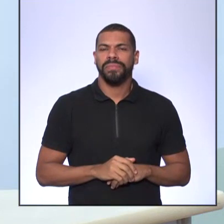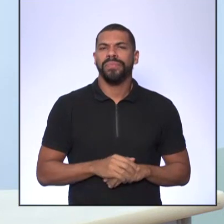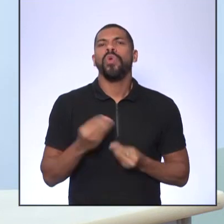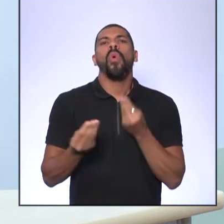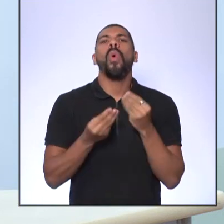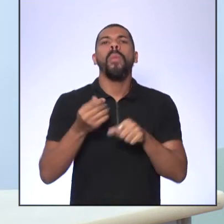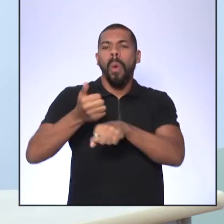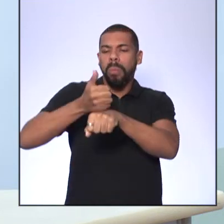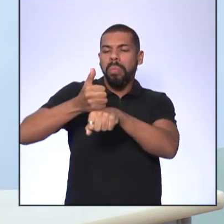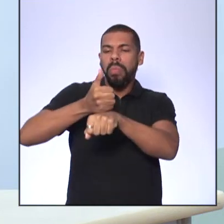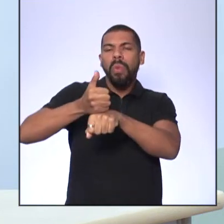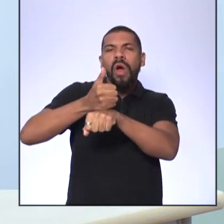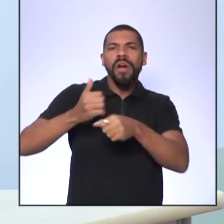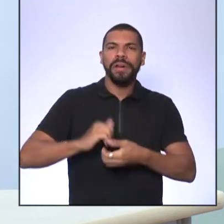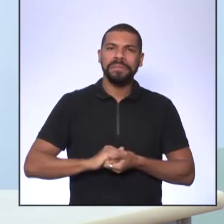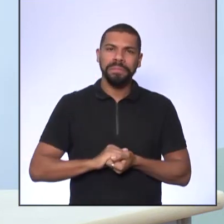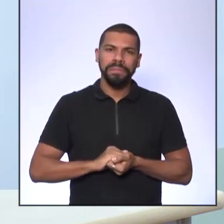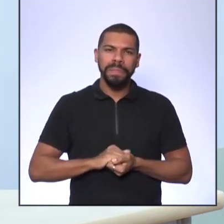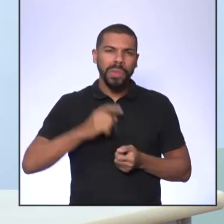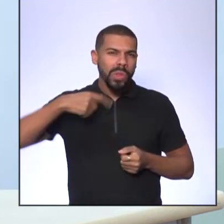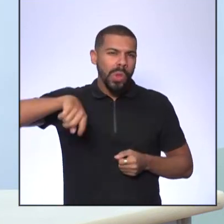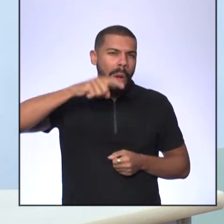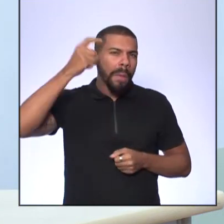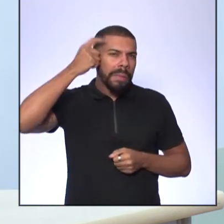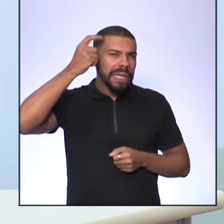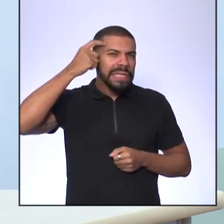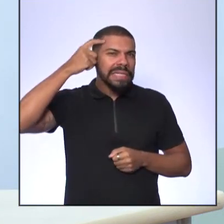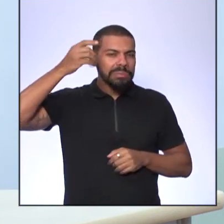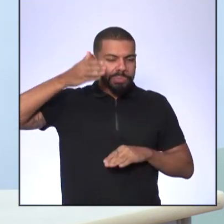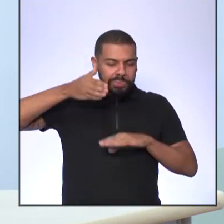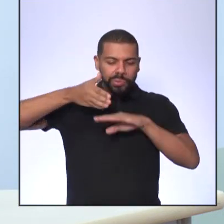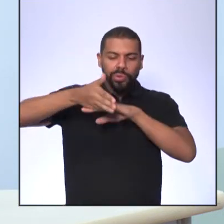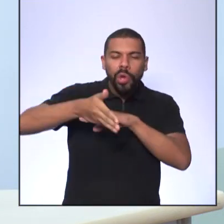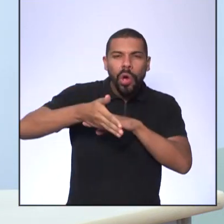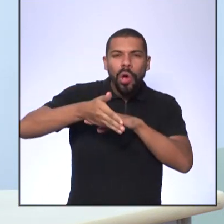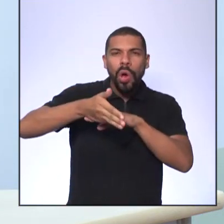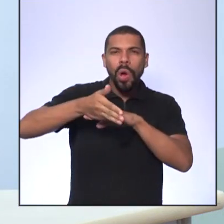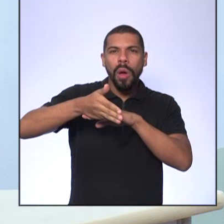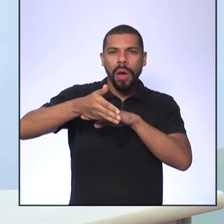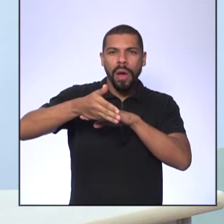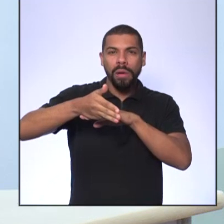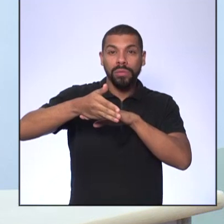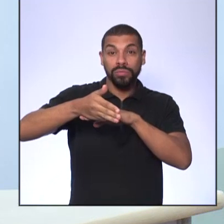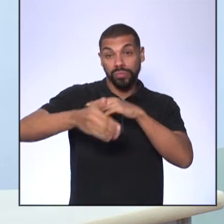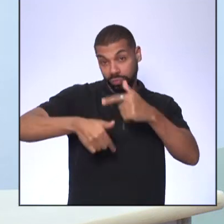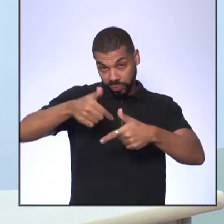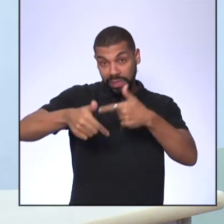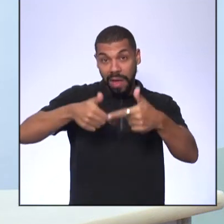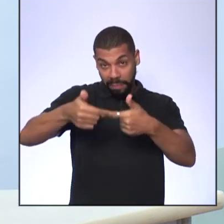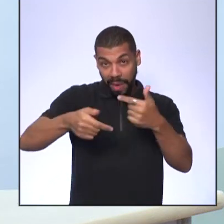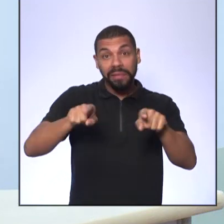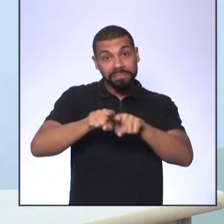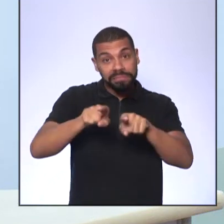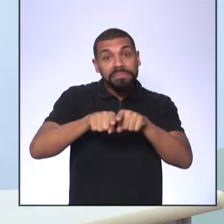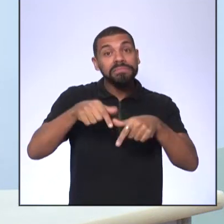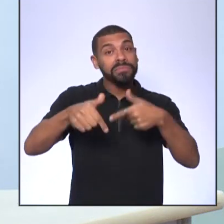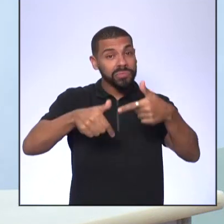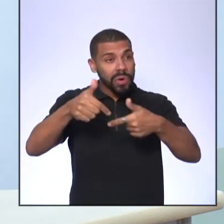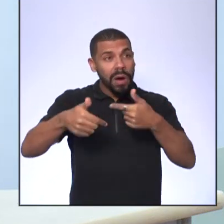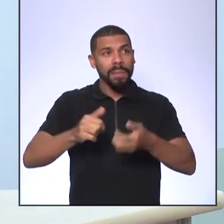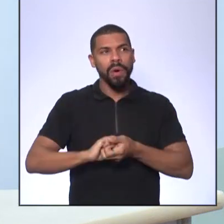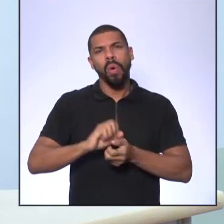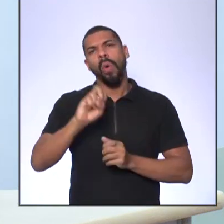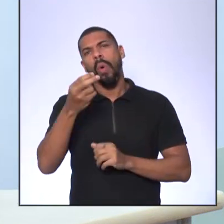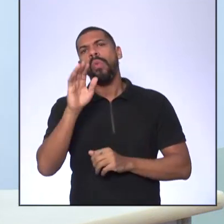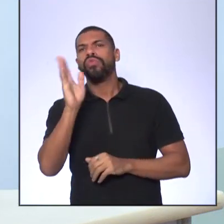profissional. Então, vocês estão numa idade que estão entrando no mercado, dentro em breve, entrando no mercado de trabalho ou